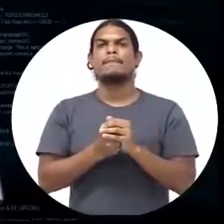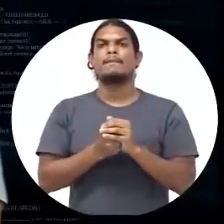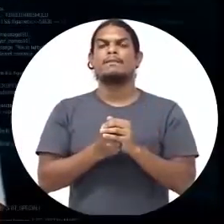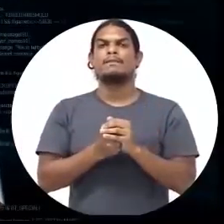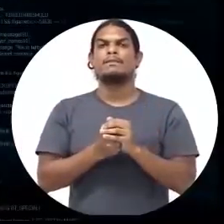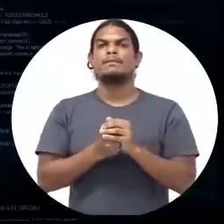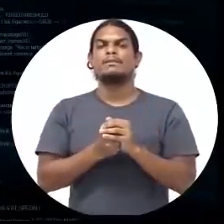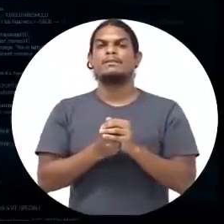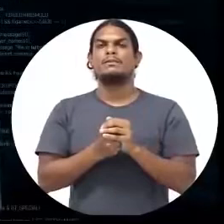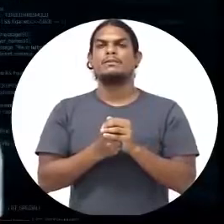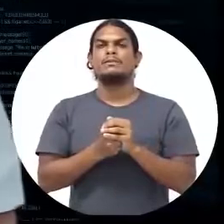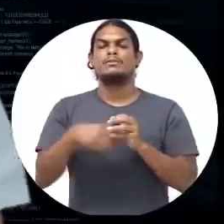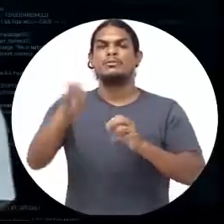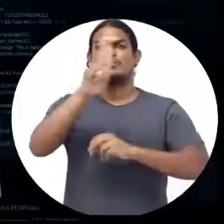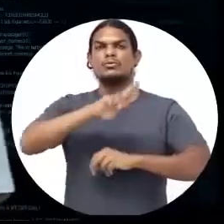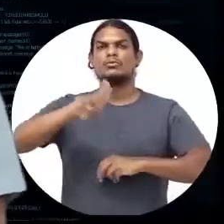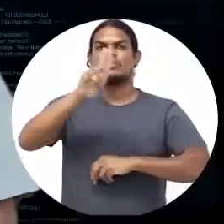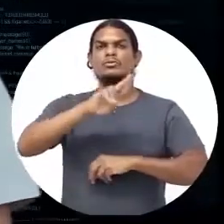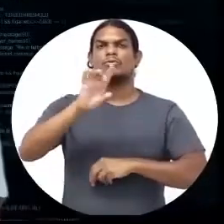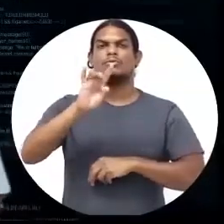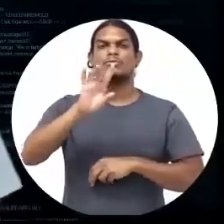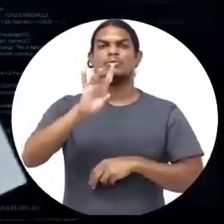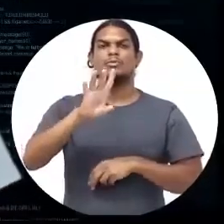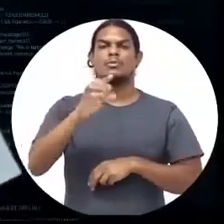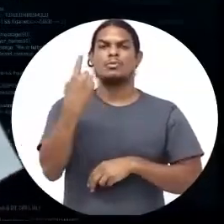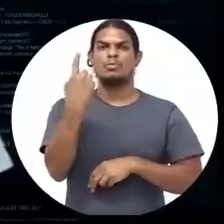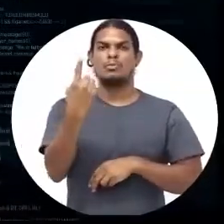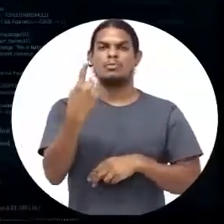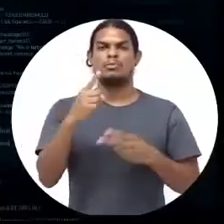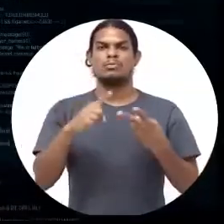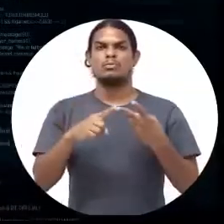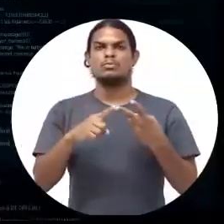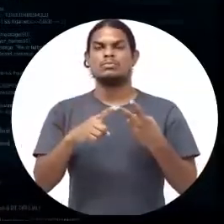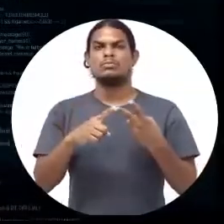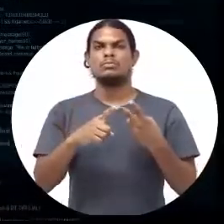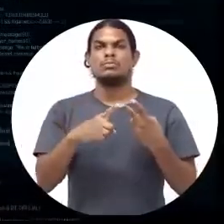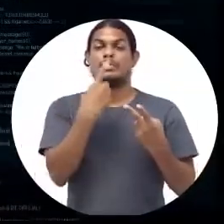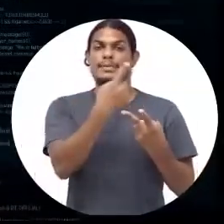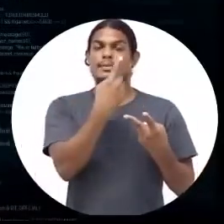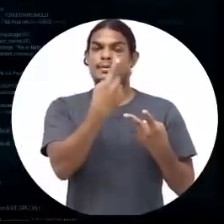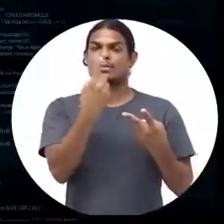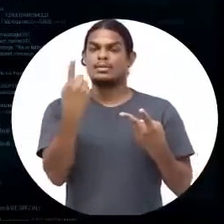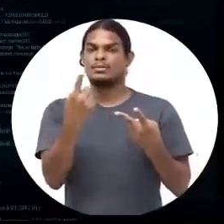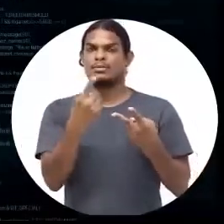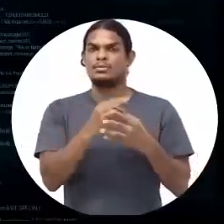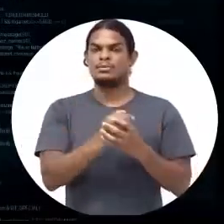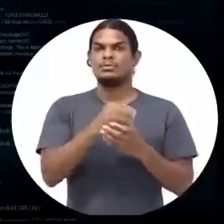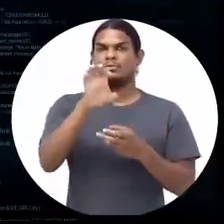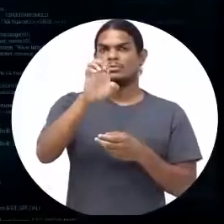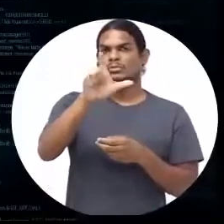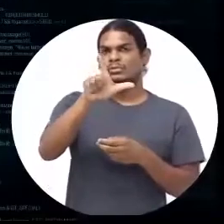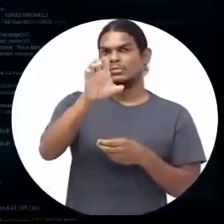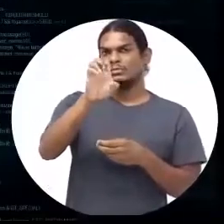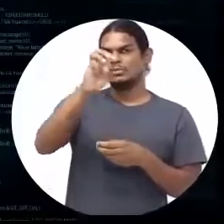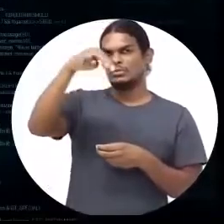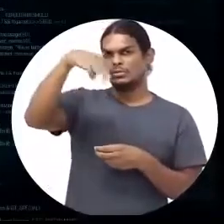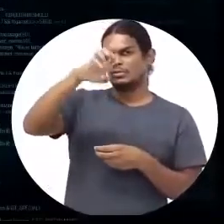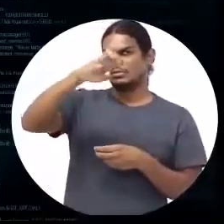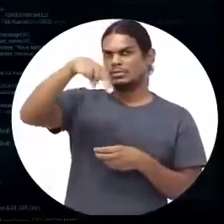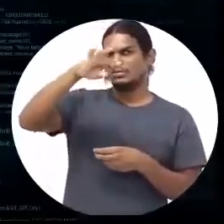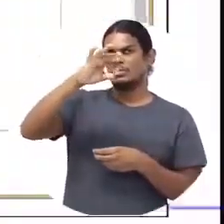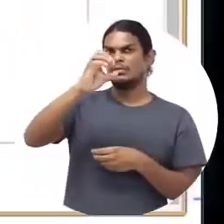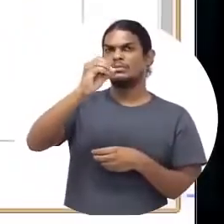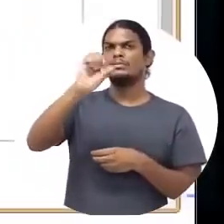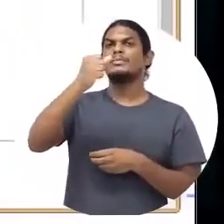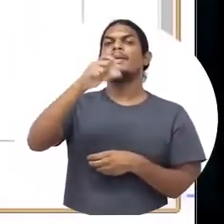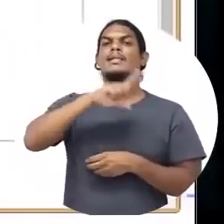a gente usa só o post mesmo, porque ele é o melhor. Cada um dos elementos, ele vai ter uma característica. Nesse